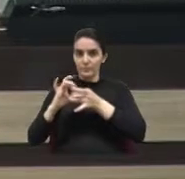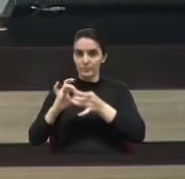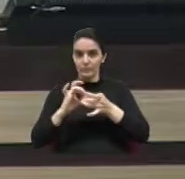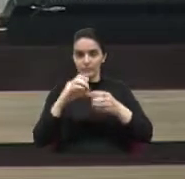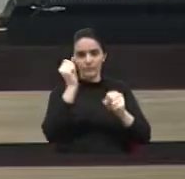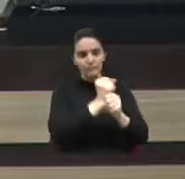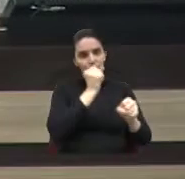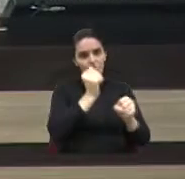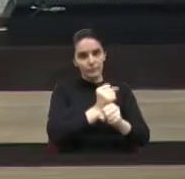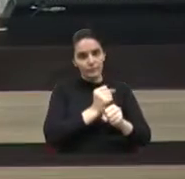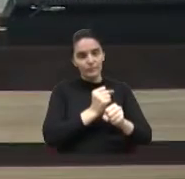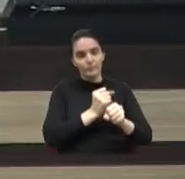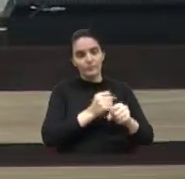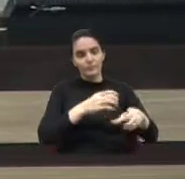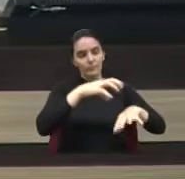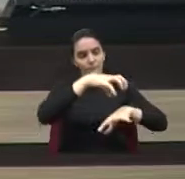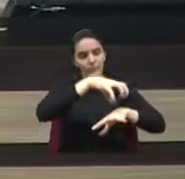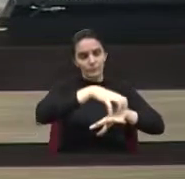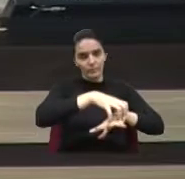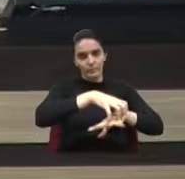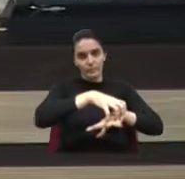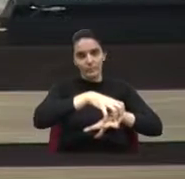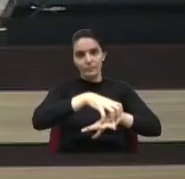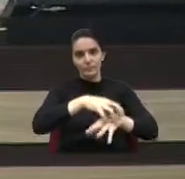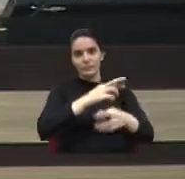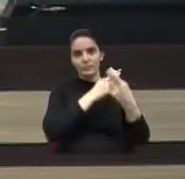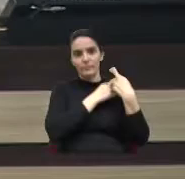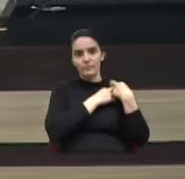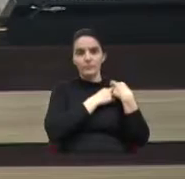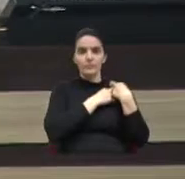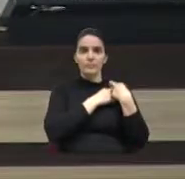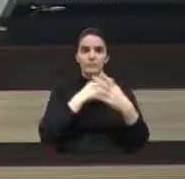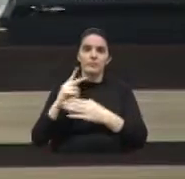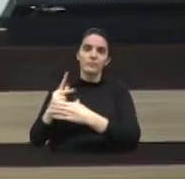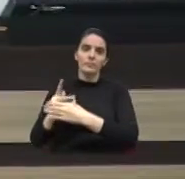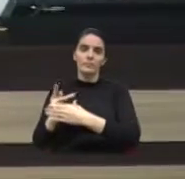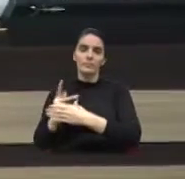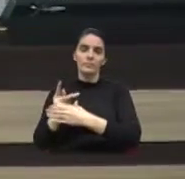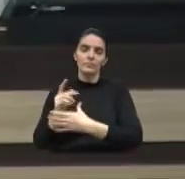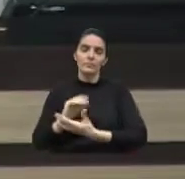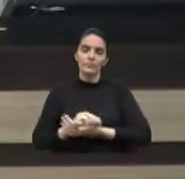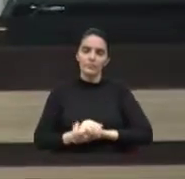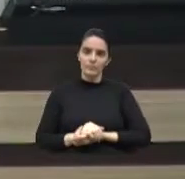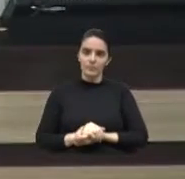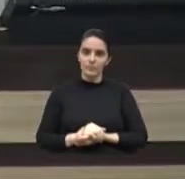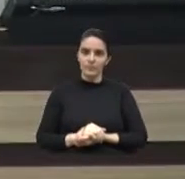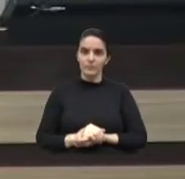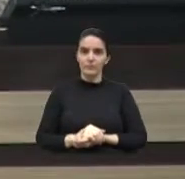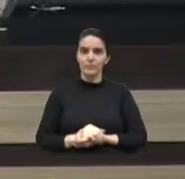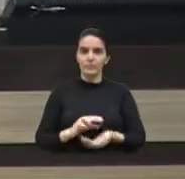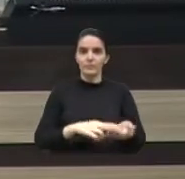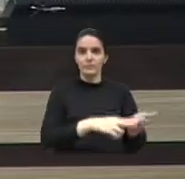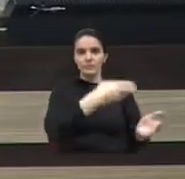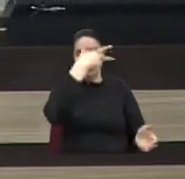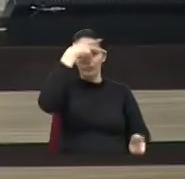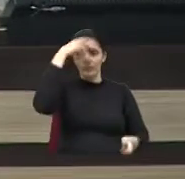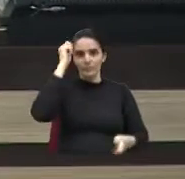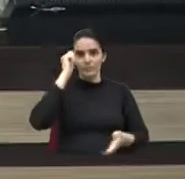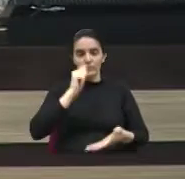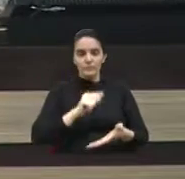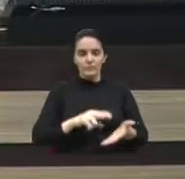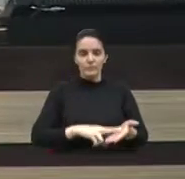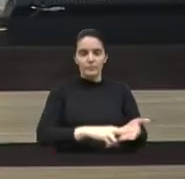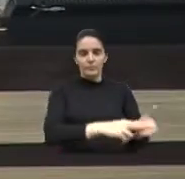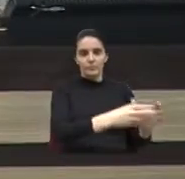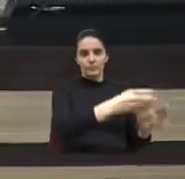e ampliação dos centros comunitários. Vereador Helder Lúcio de Oliveira, Helder de Táxi. Encaminhe-se às comissões